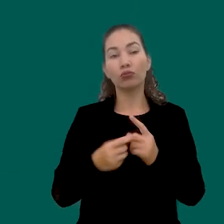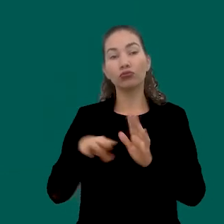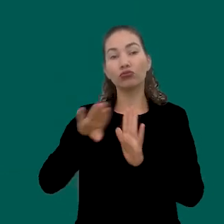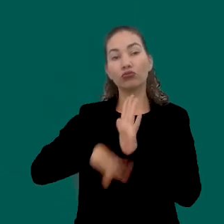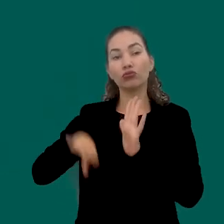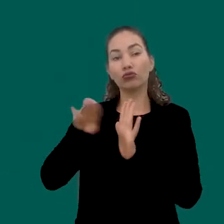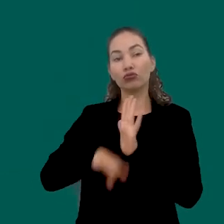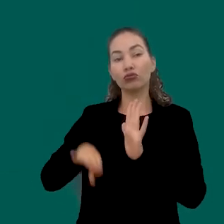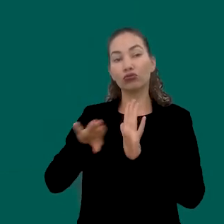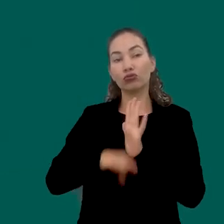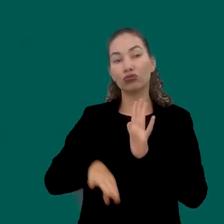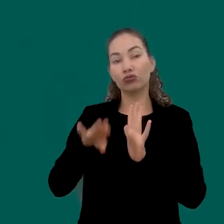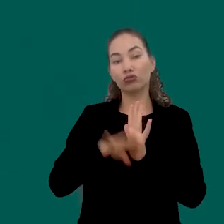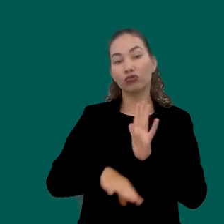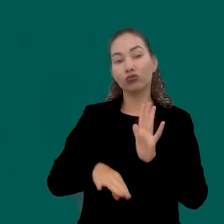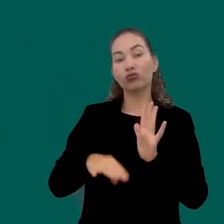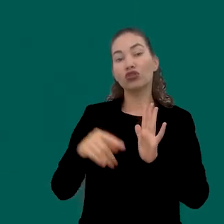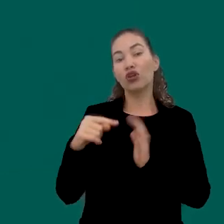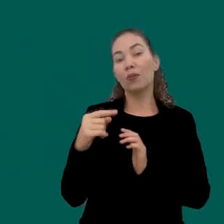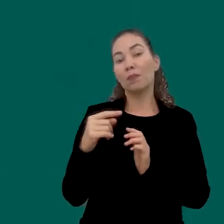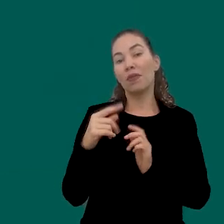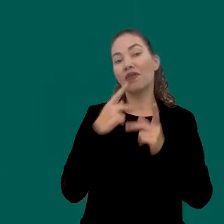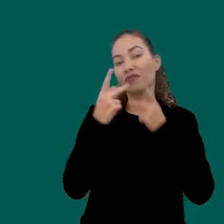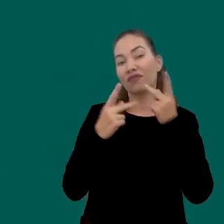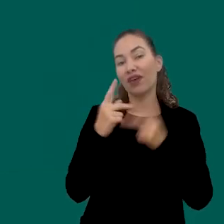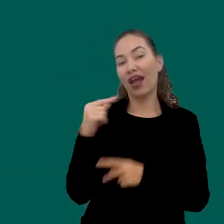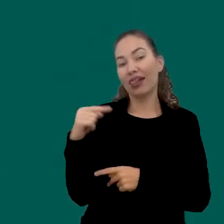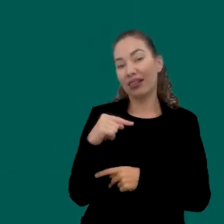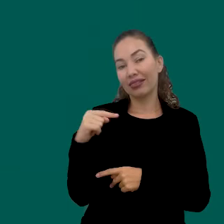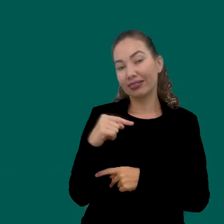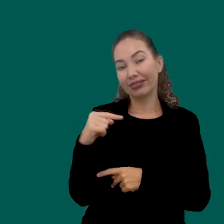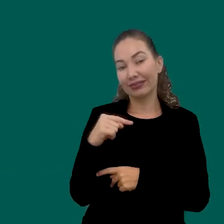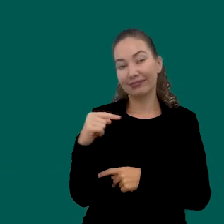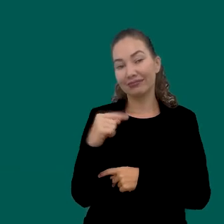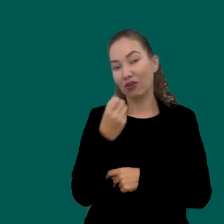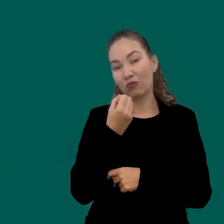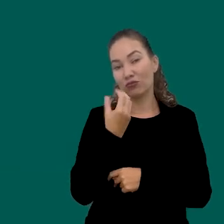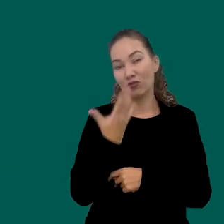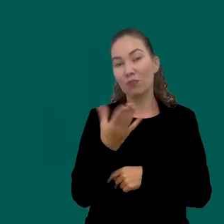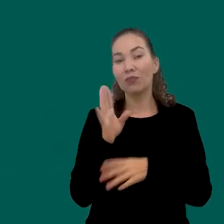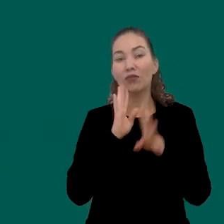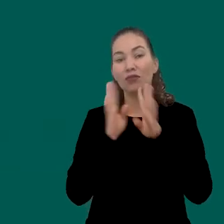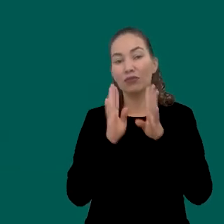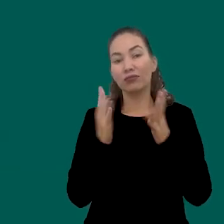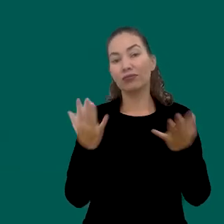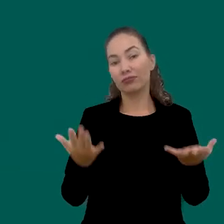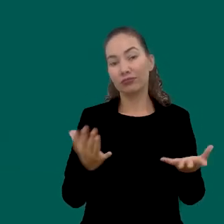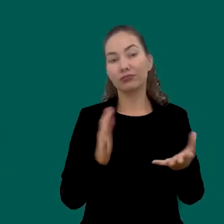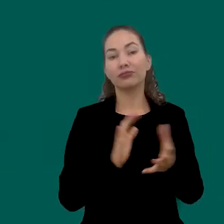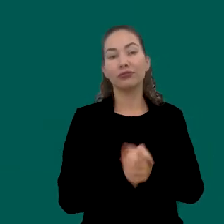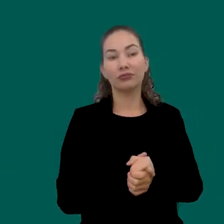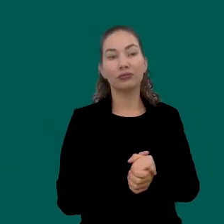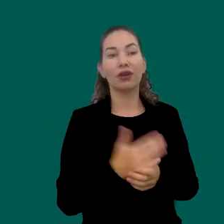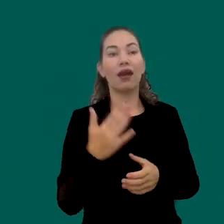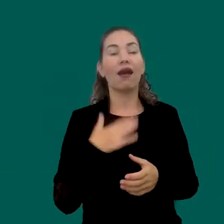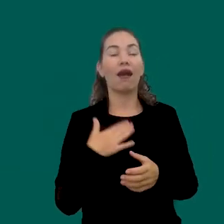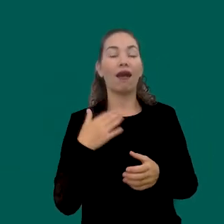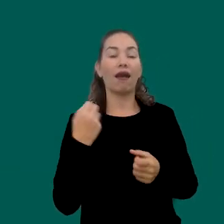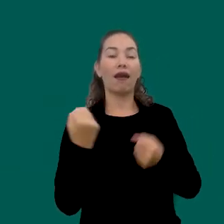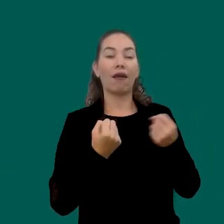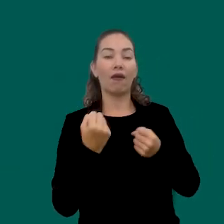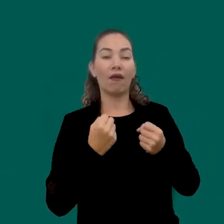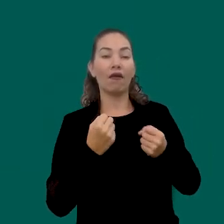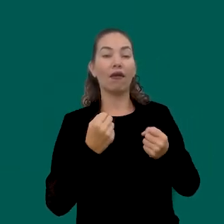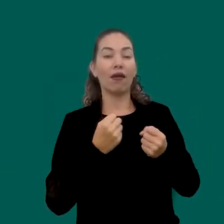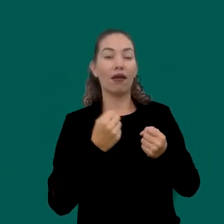um comentário negativo numa postagem do Facebook. Eu fui aí, um carrinho pegou e bateu no meu carro no estacionamento.